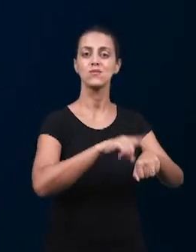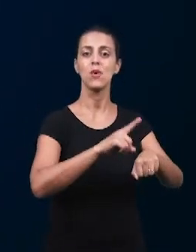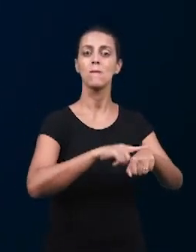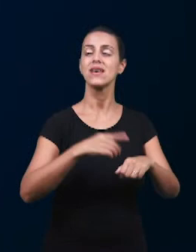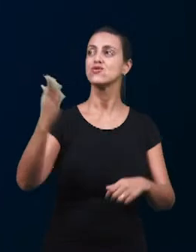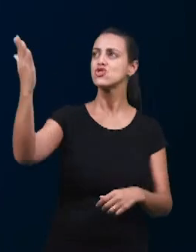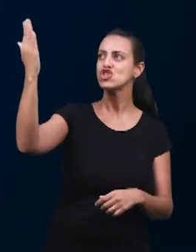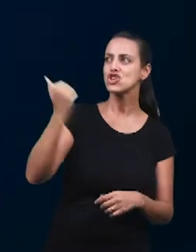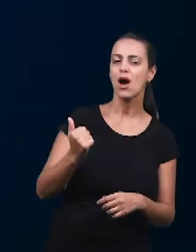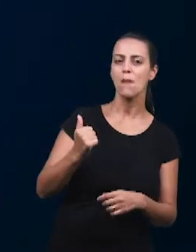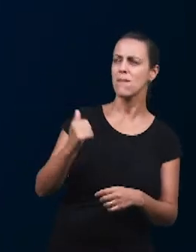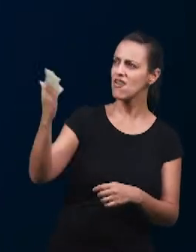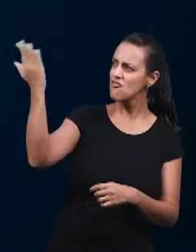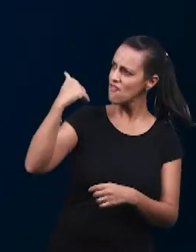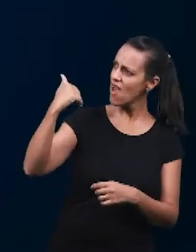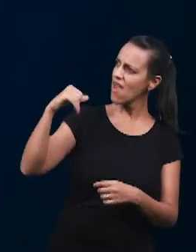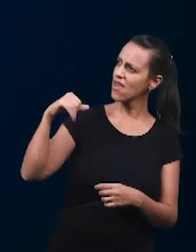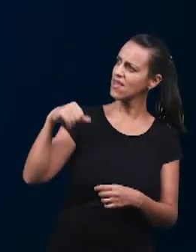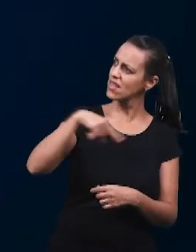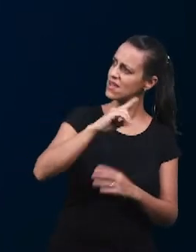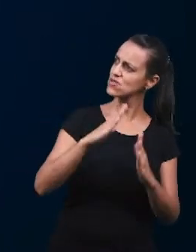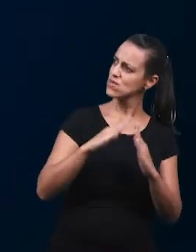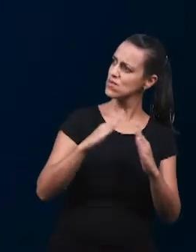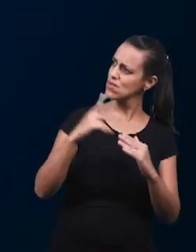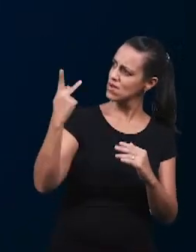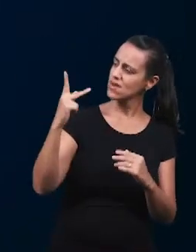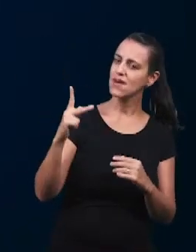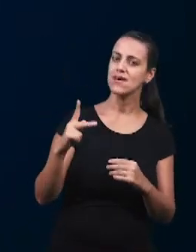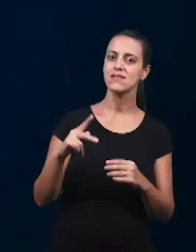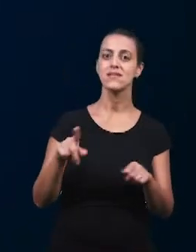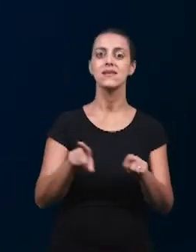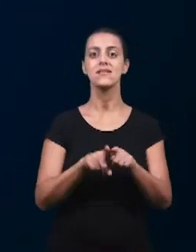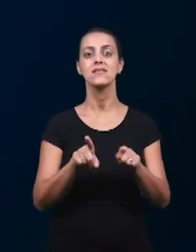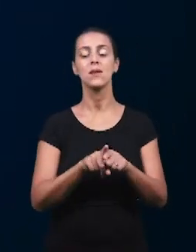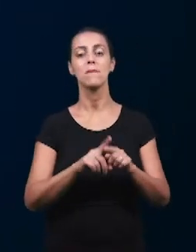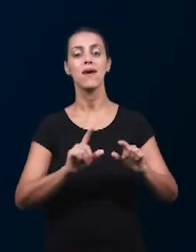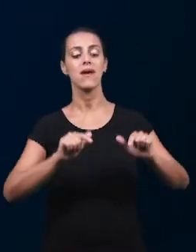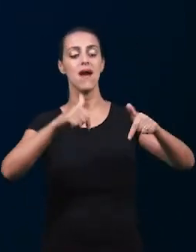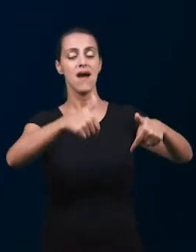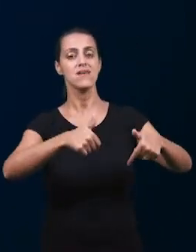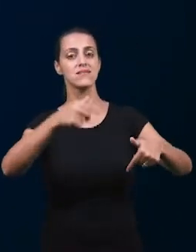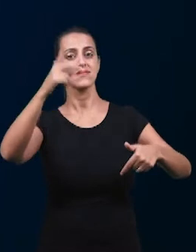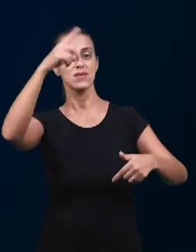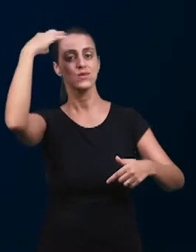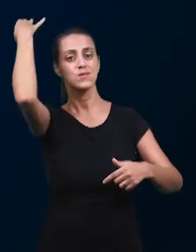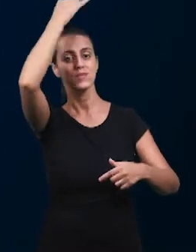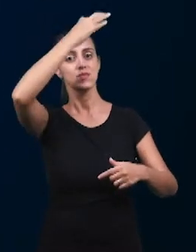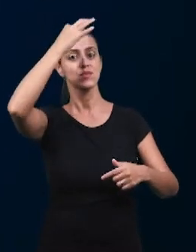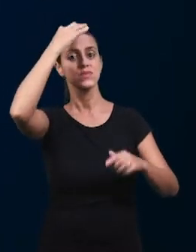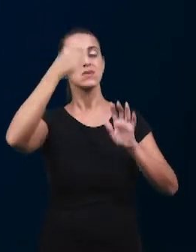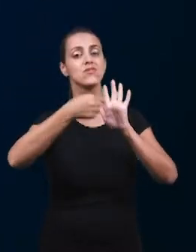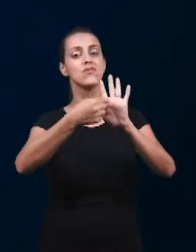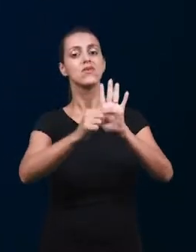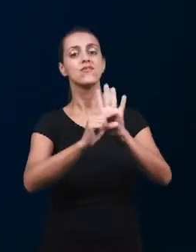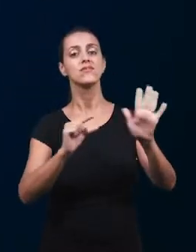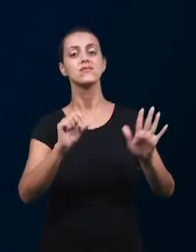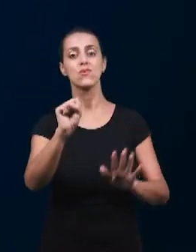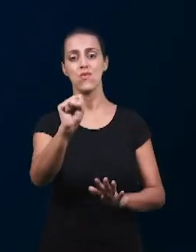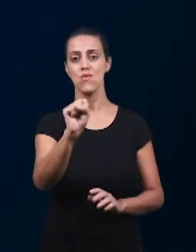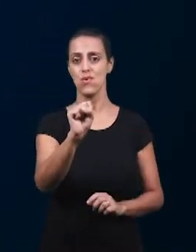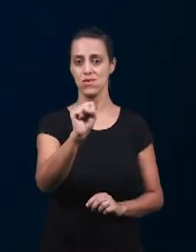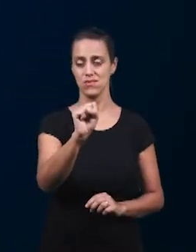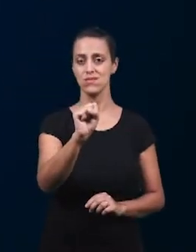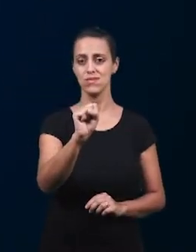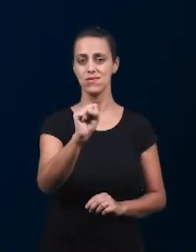Zaqueu descer da árvore e aceitá-lo em sua casa. E a ação do Espírito Santo no versículo